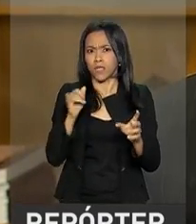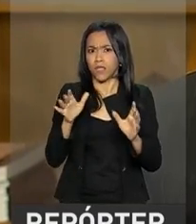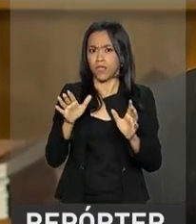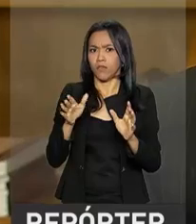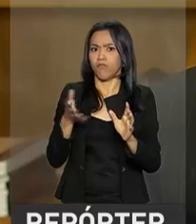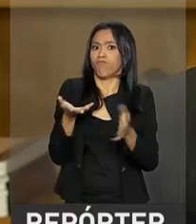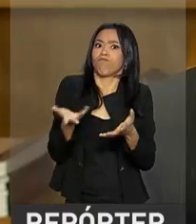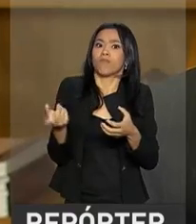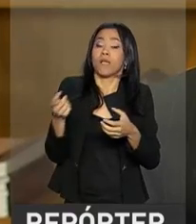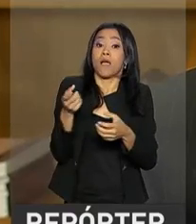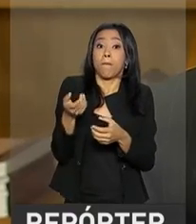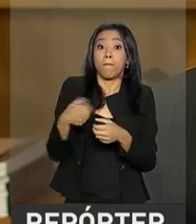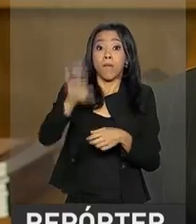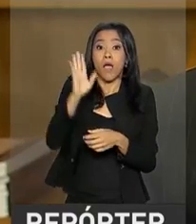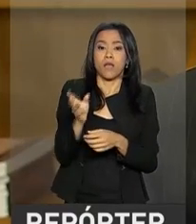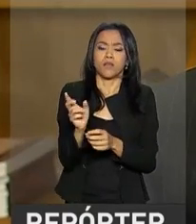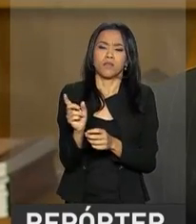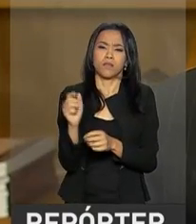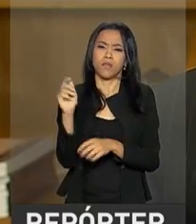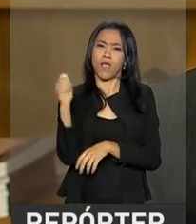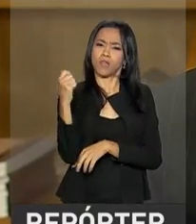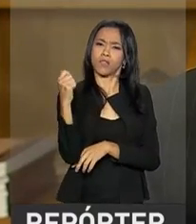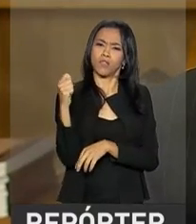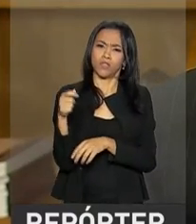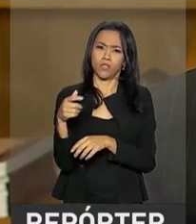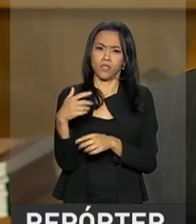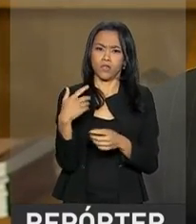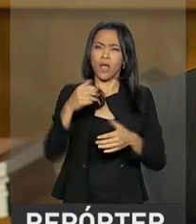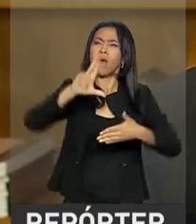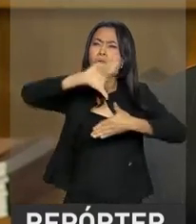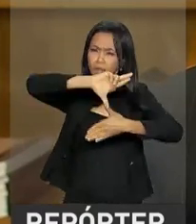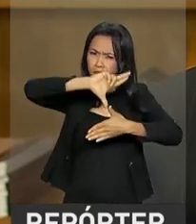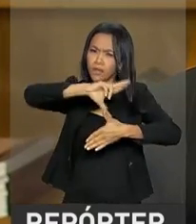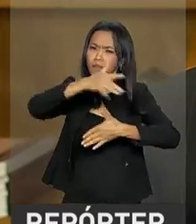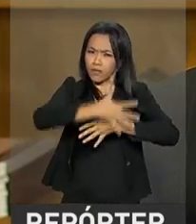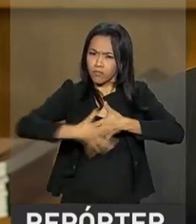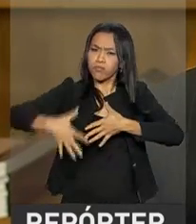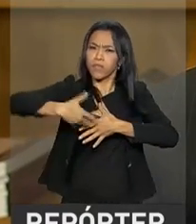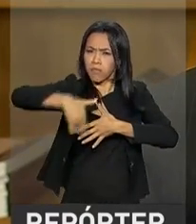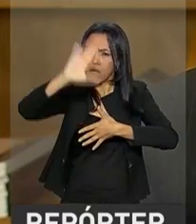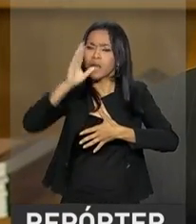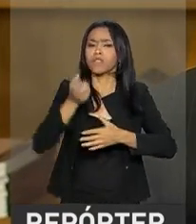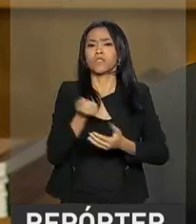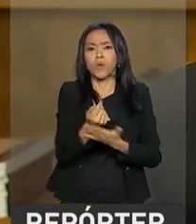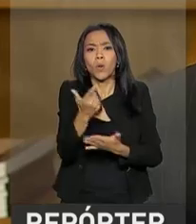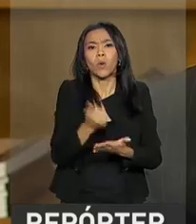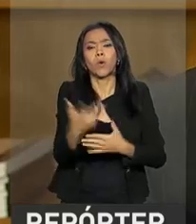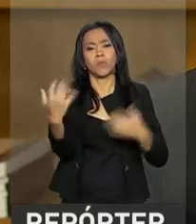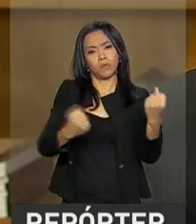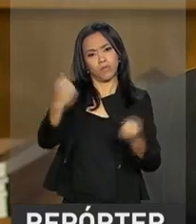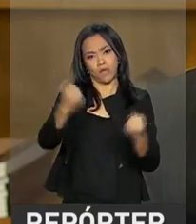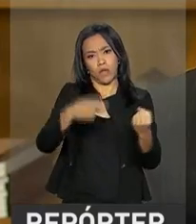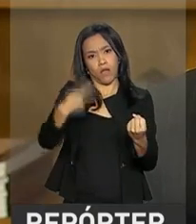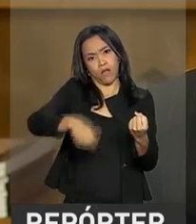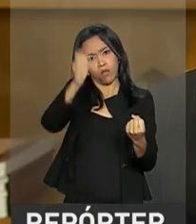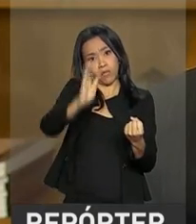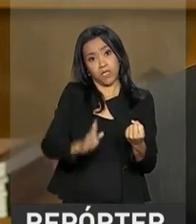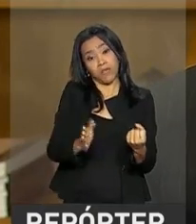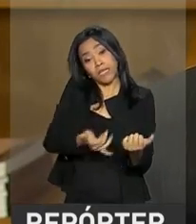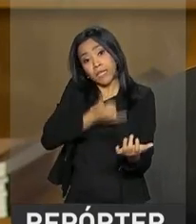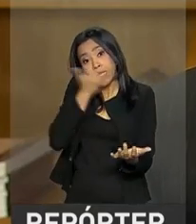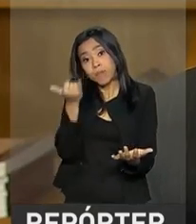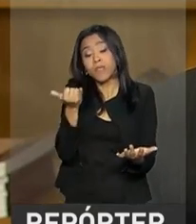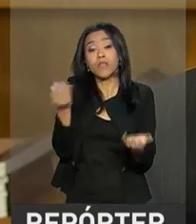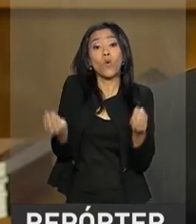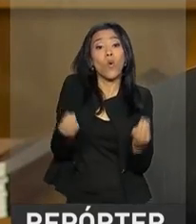inclui toda a América Latina, que são os grandes compradores de carros brasileiros. E aí depende, obviamente, do comportamento dessas economias